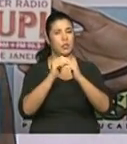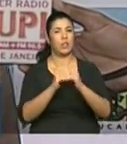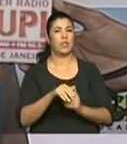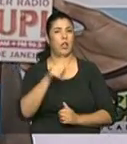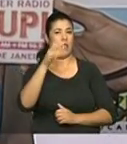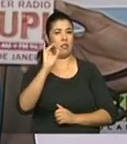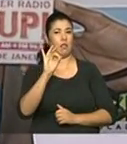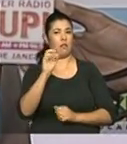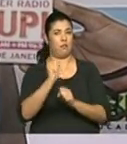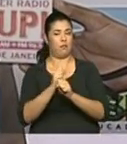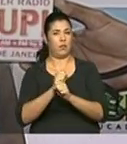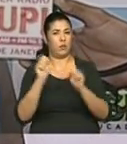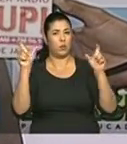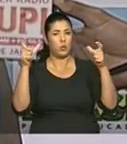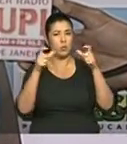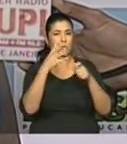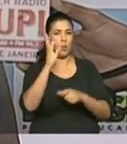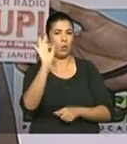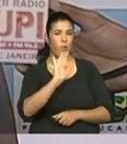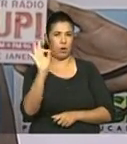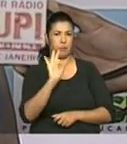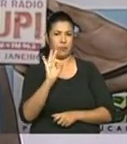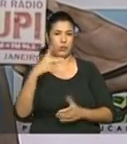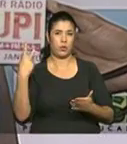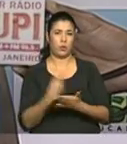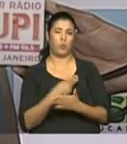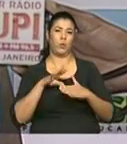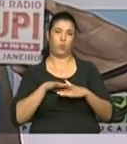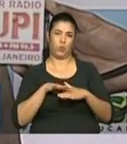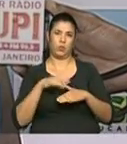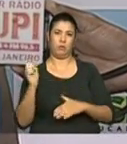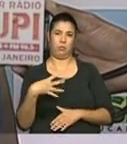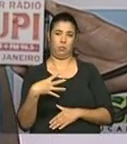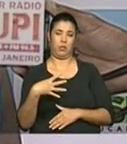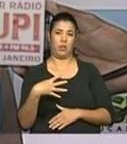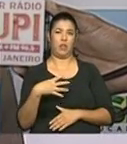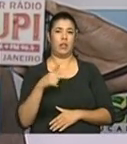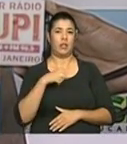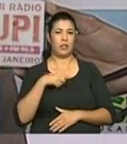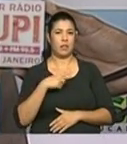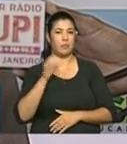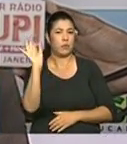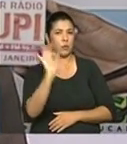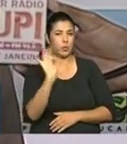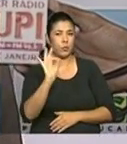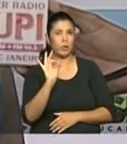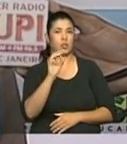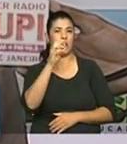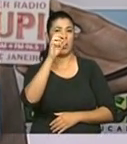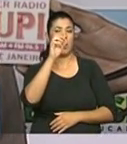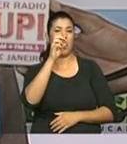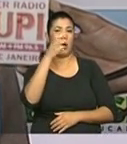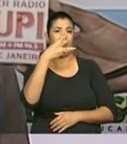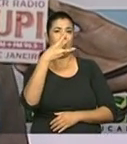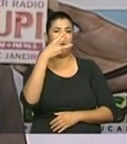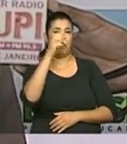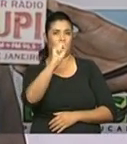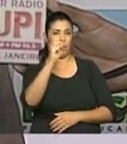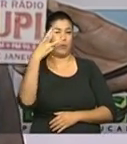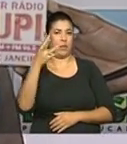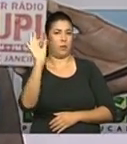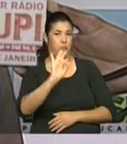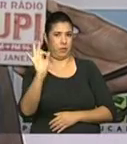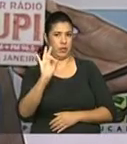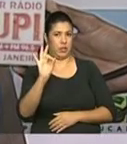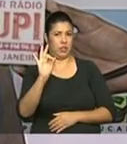de 40% o número de casos novos. Nós subimos consideravelmente para mais de 83% a taxa de